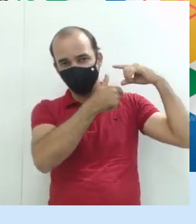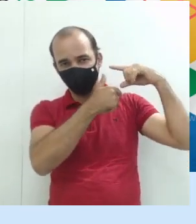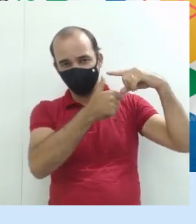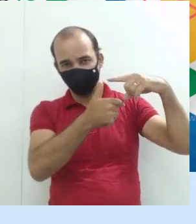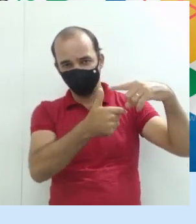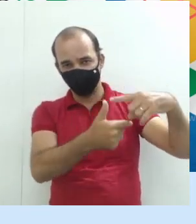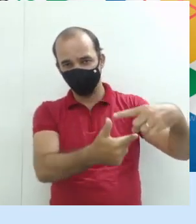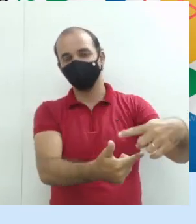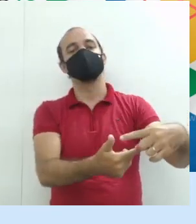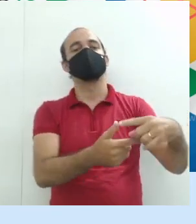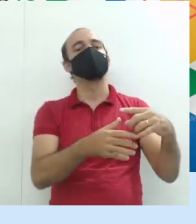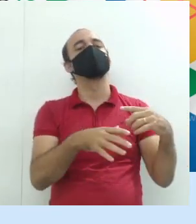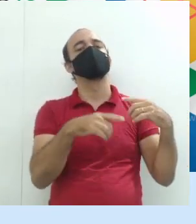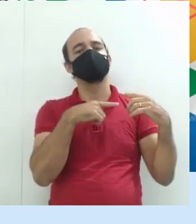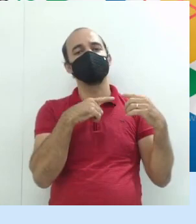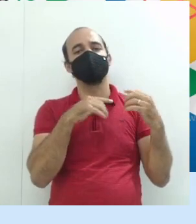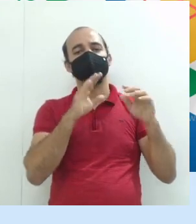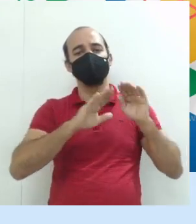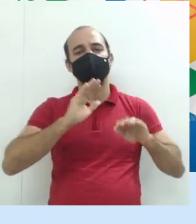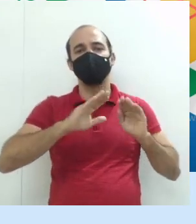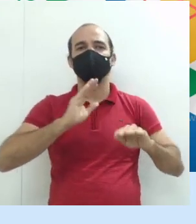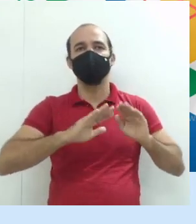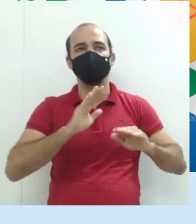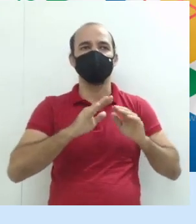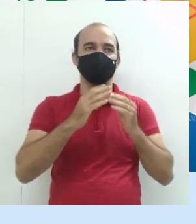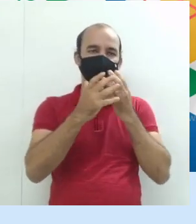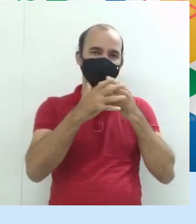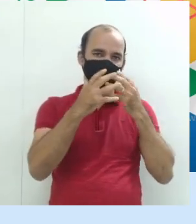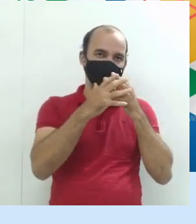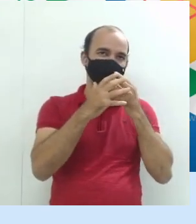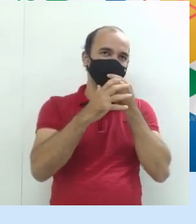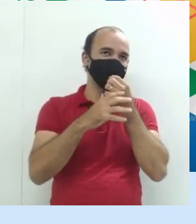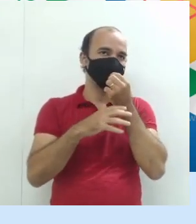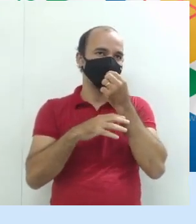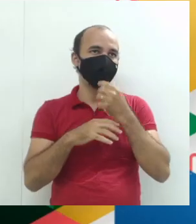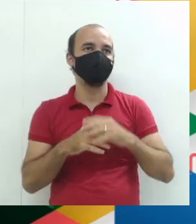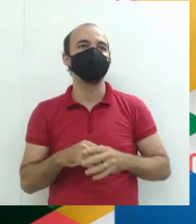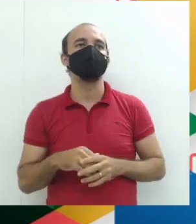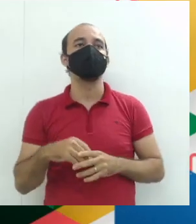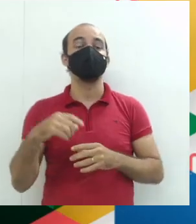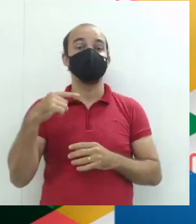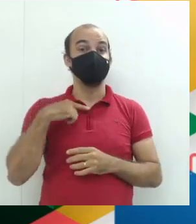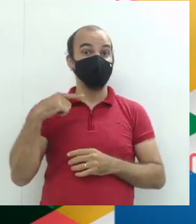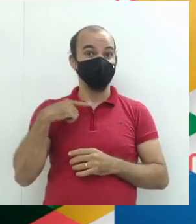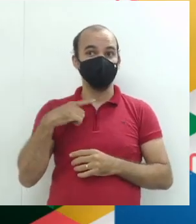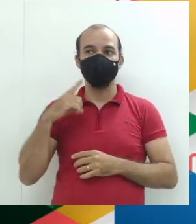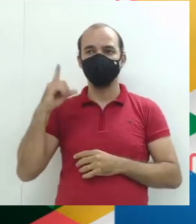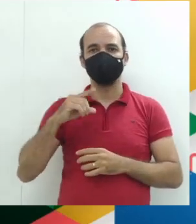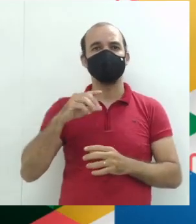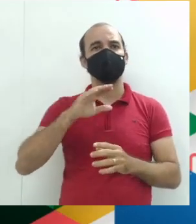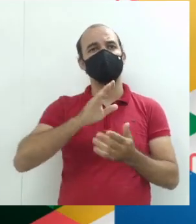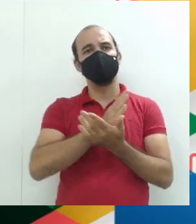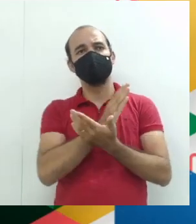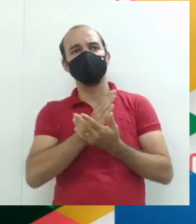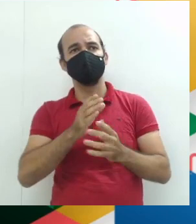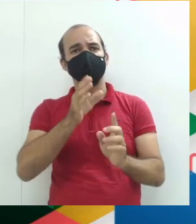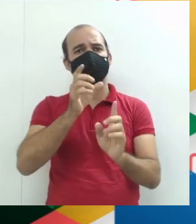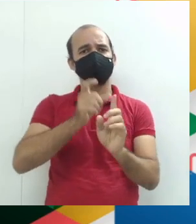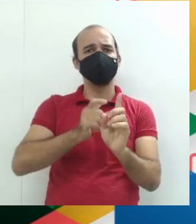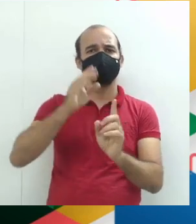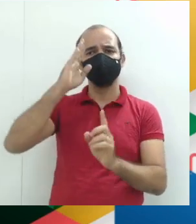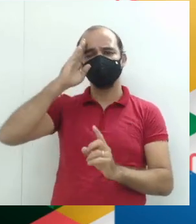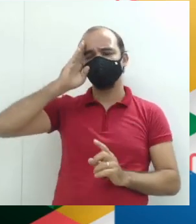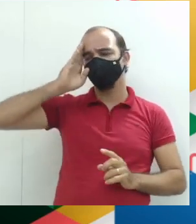tradições musicais africanas. Então, vamos lá. Aí a gente vai ter se destacando, né, como um dos